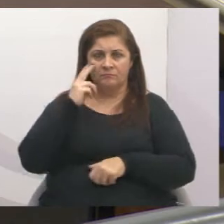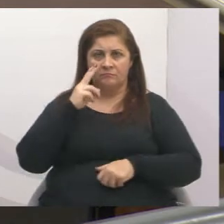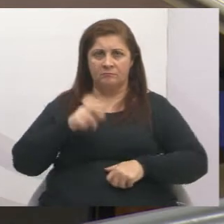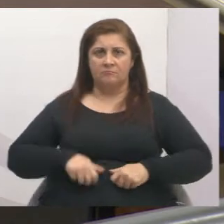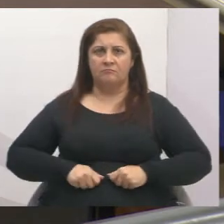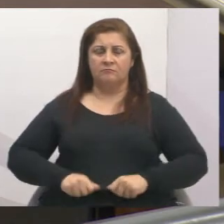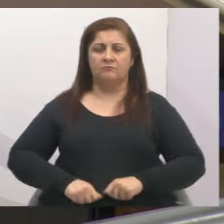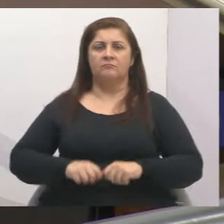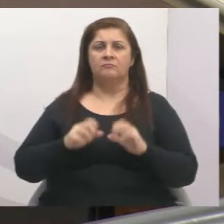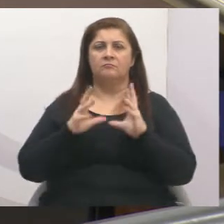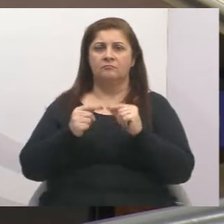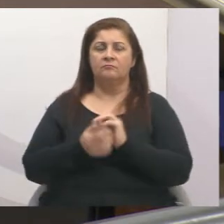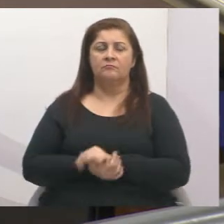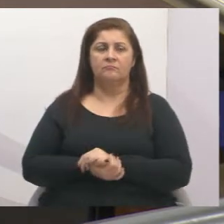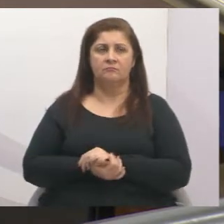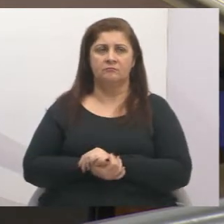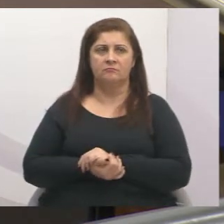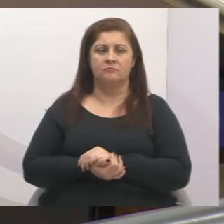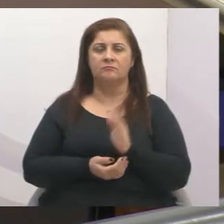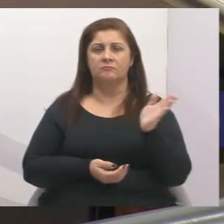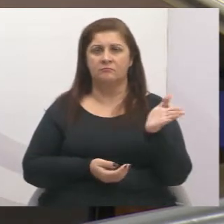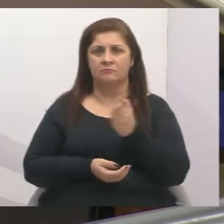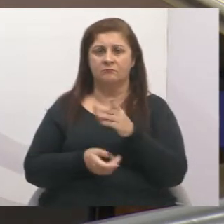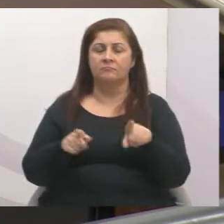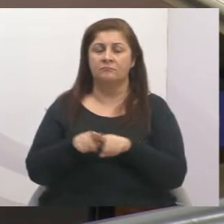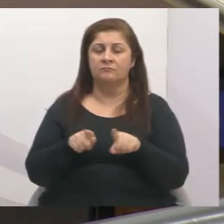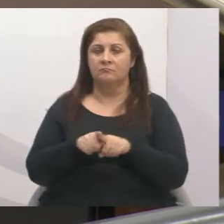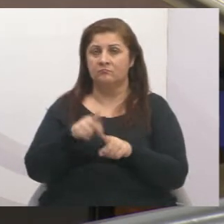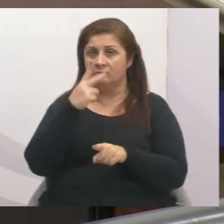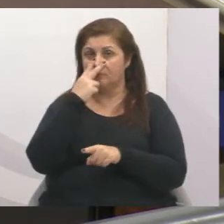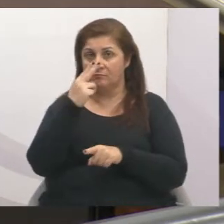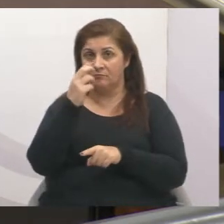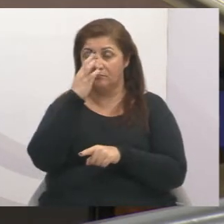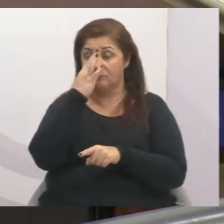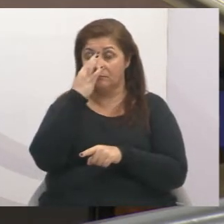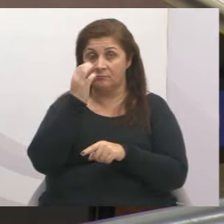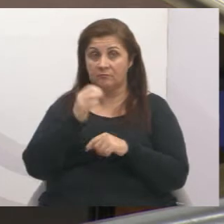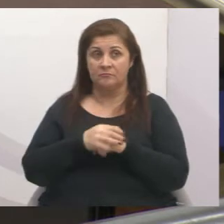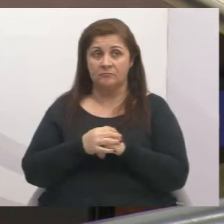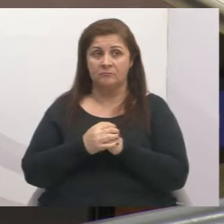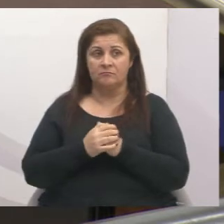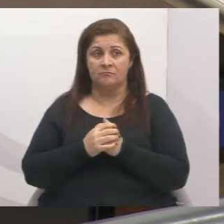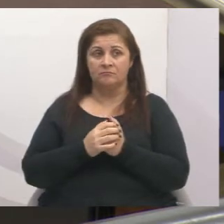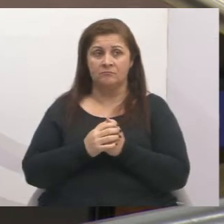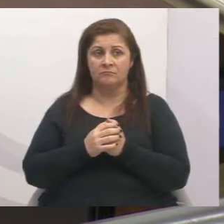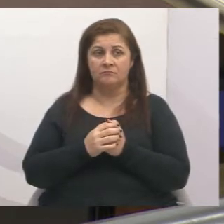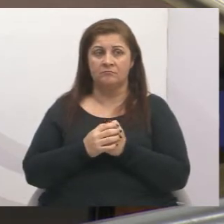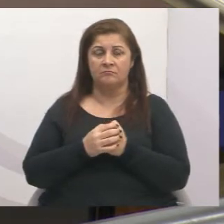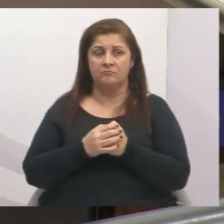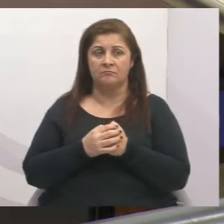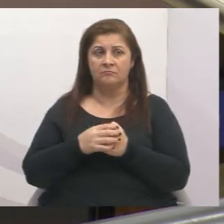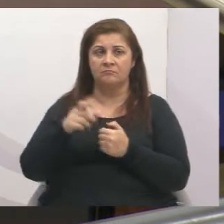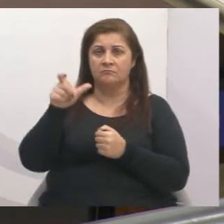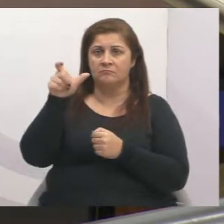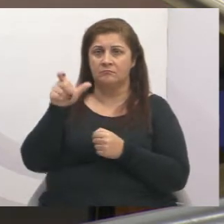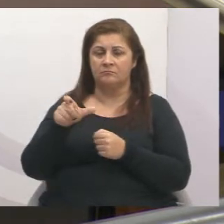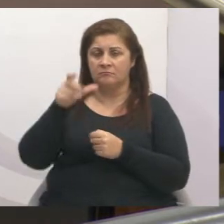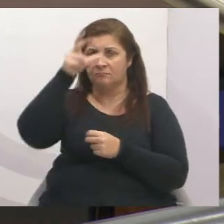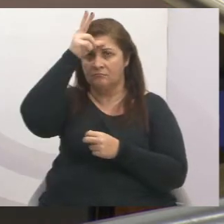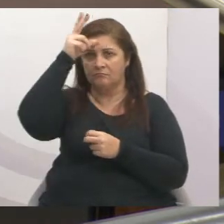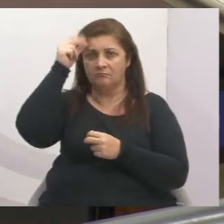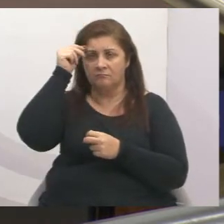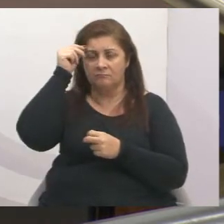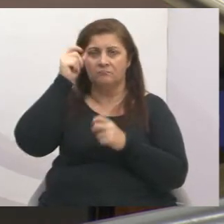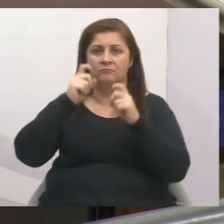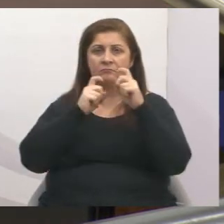tempo todo. E outra coisa que eu acho que era bom salientar é que o prefeito, nessa reunião